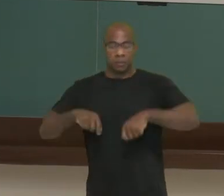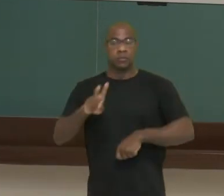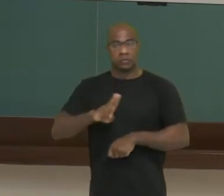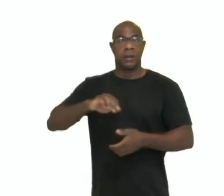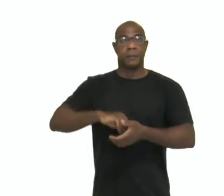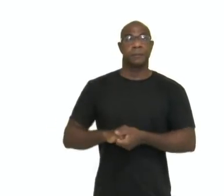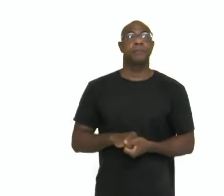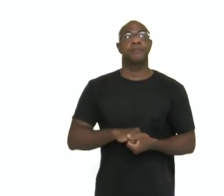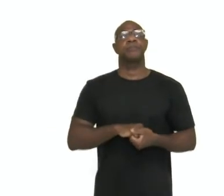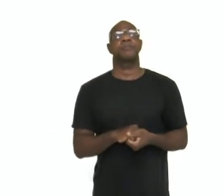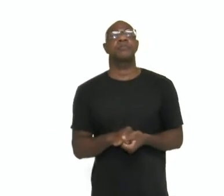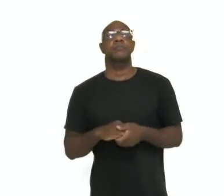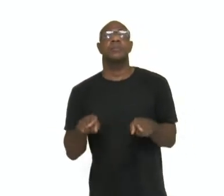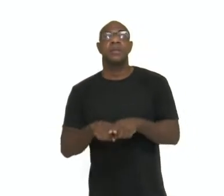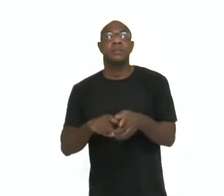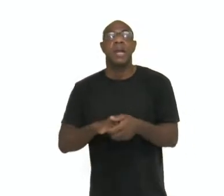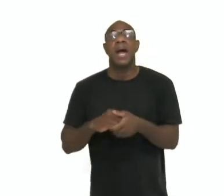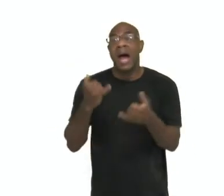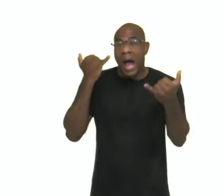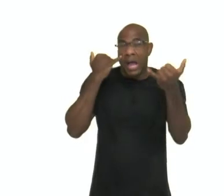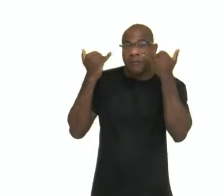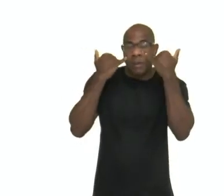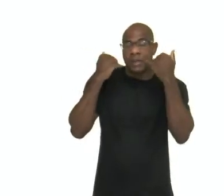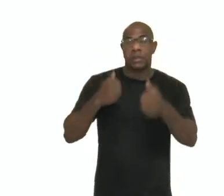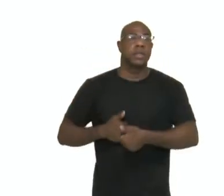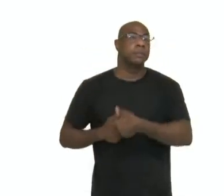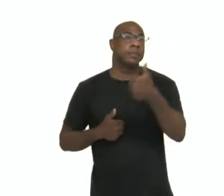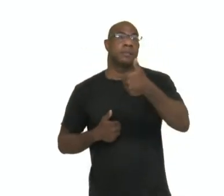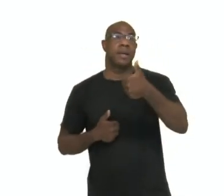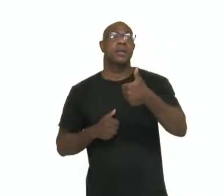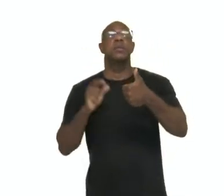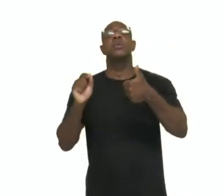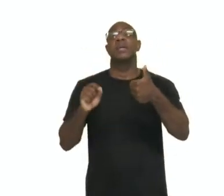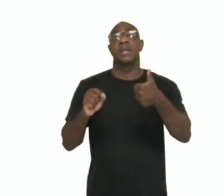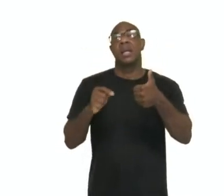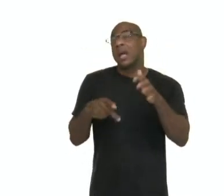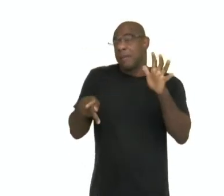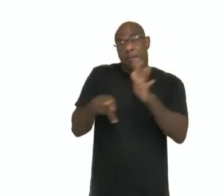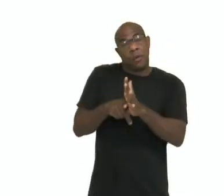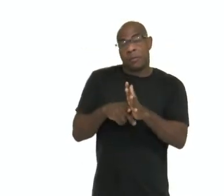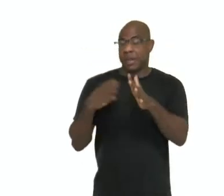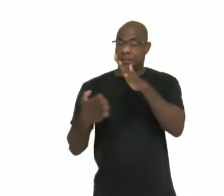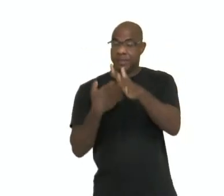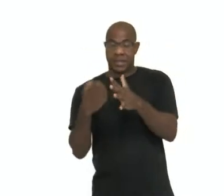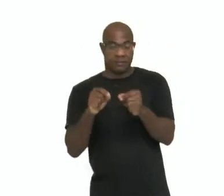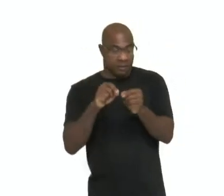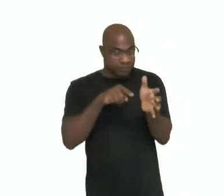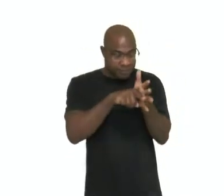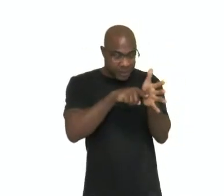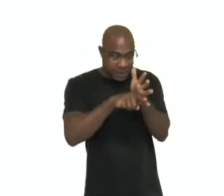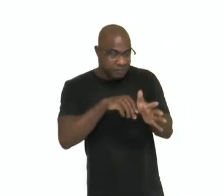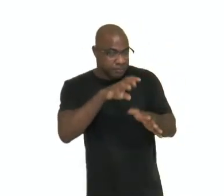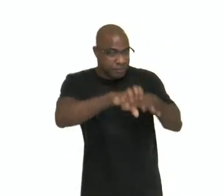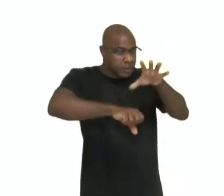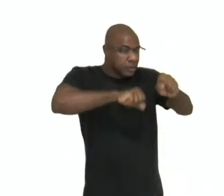né? Já os dados primários são aqueles que não estão disponíveis e que você vai fazer a coleta através, por exemplo, de